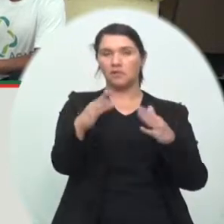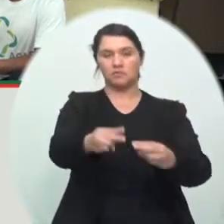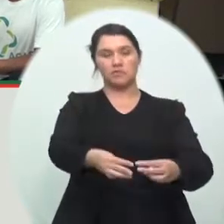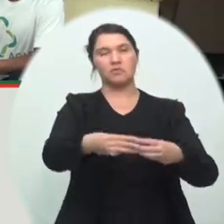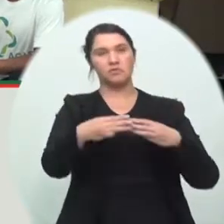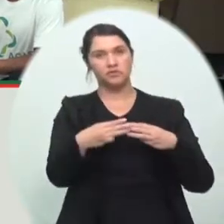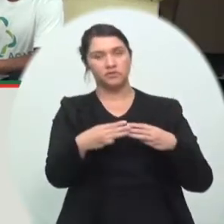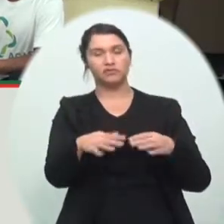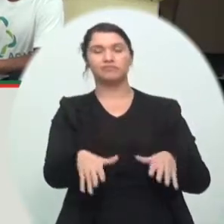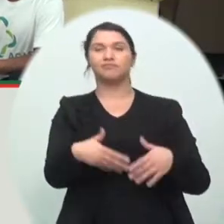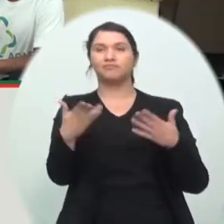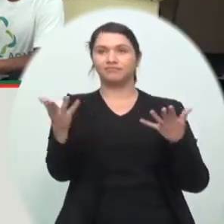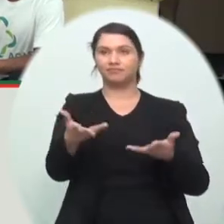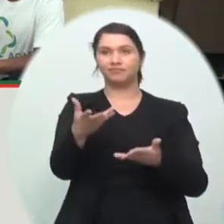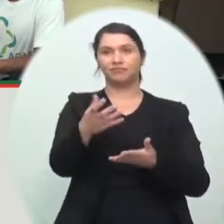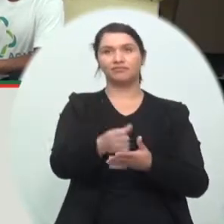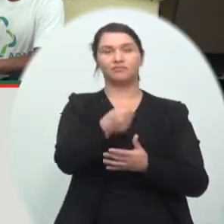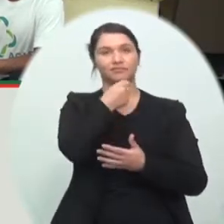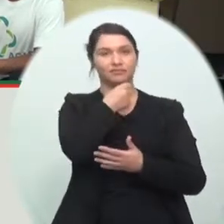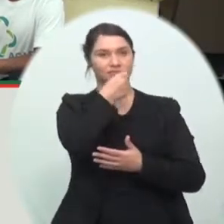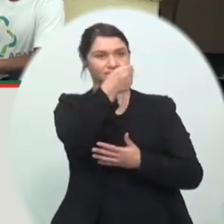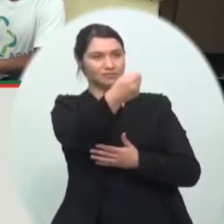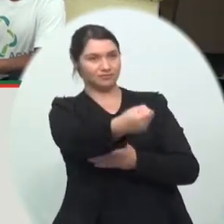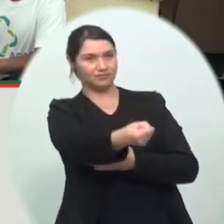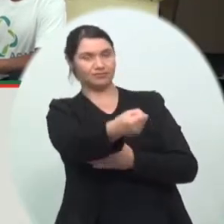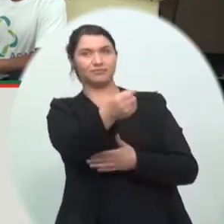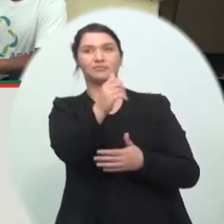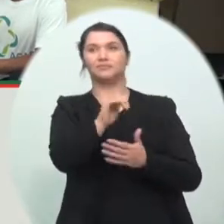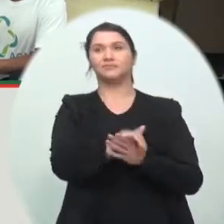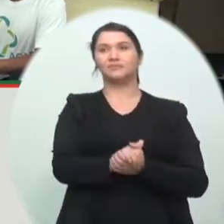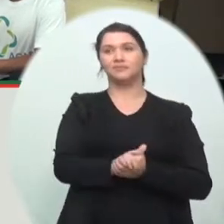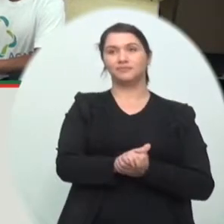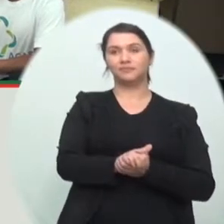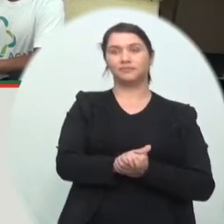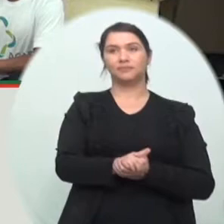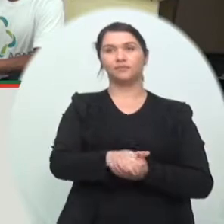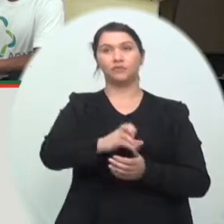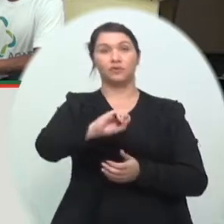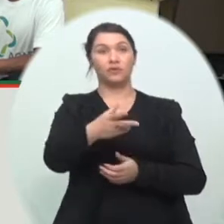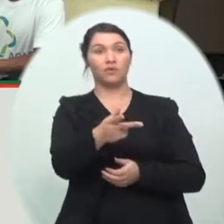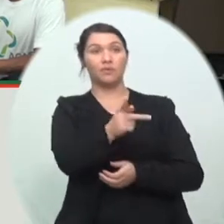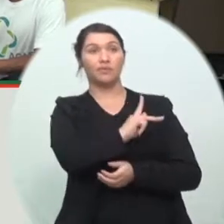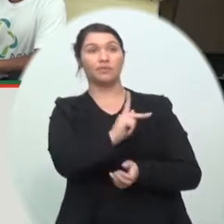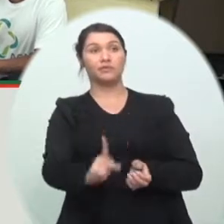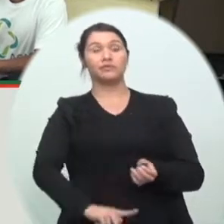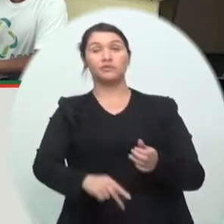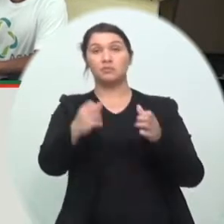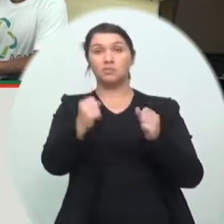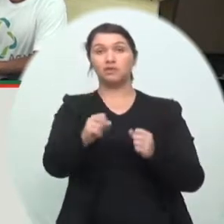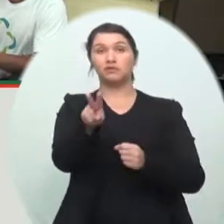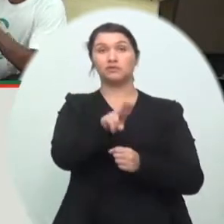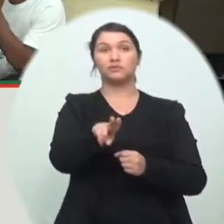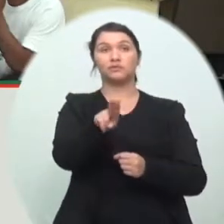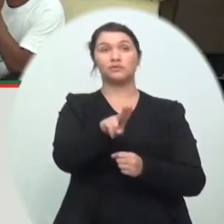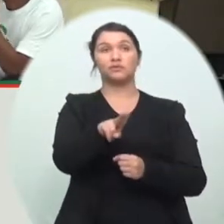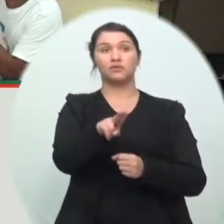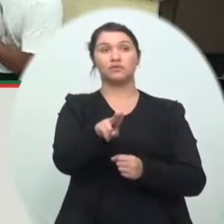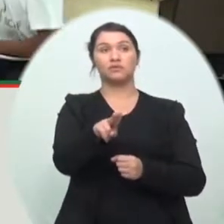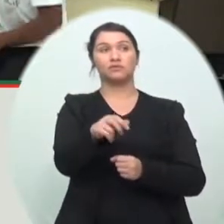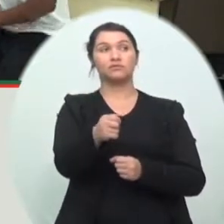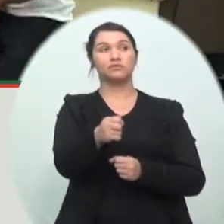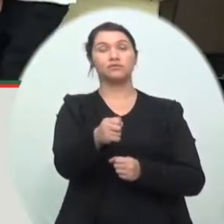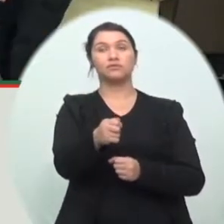E passamos dessa forma a palavra para alguns da entidade que possa fazer, ao presidente, que possa fazer uso da palavra.